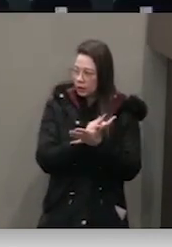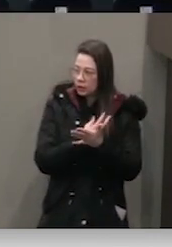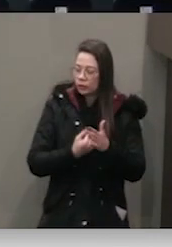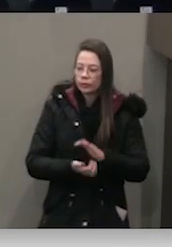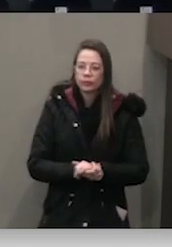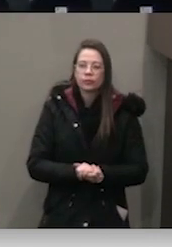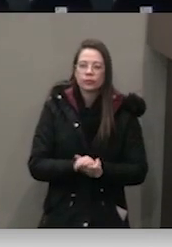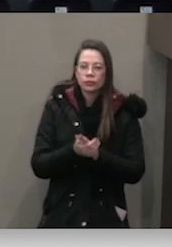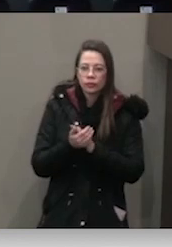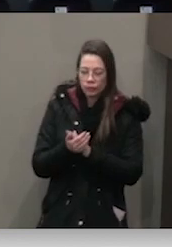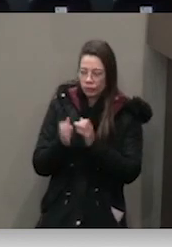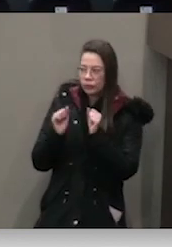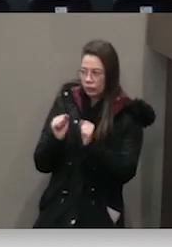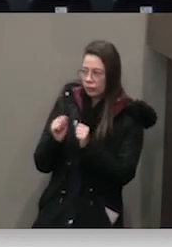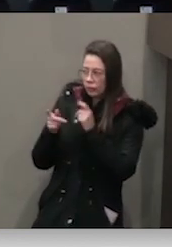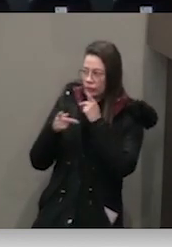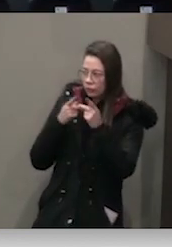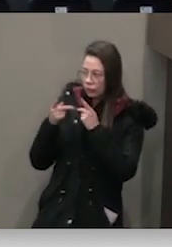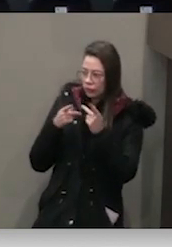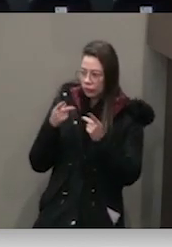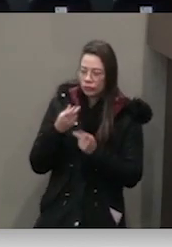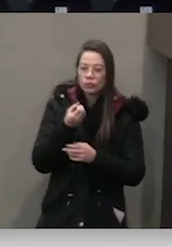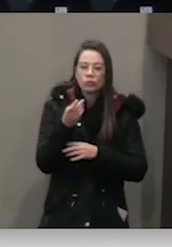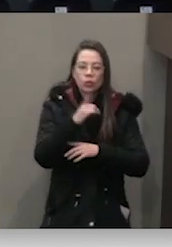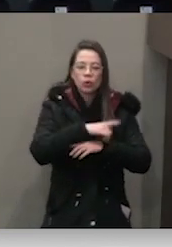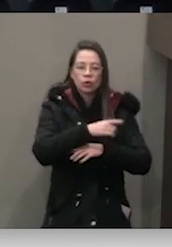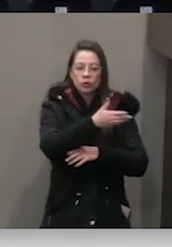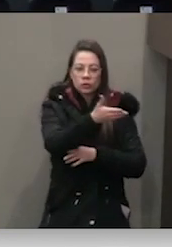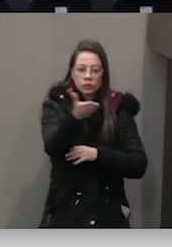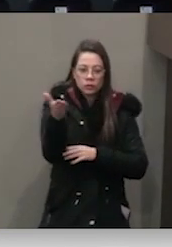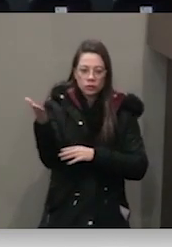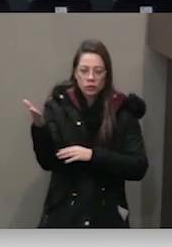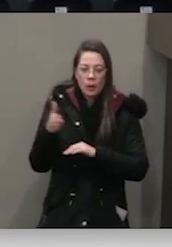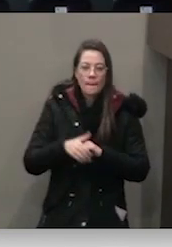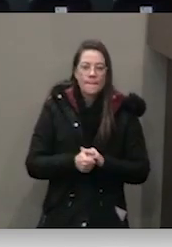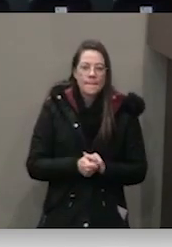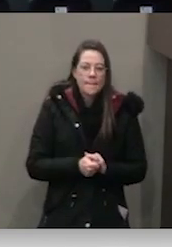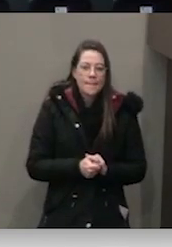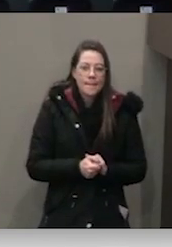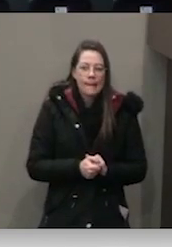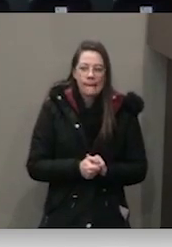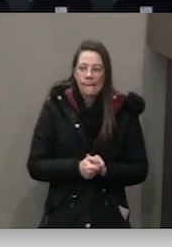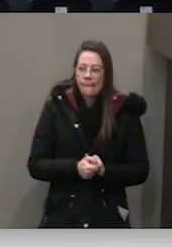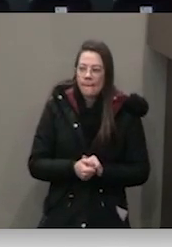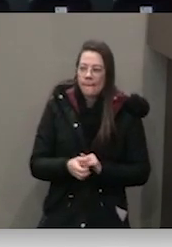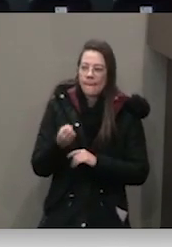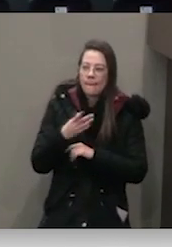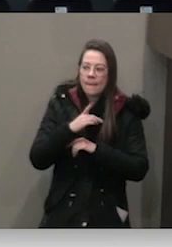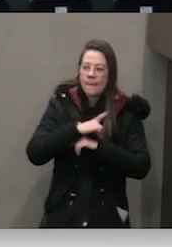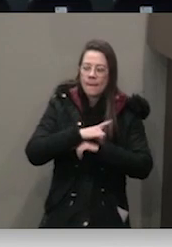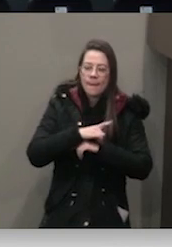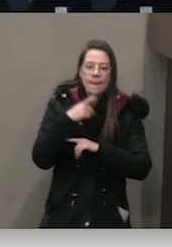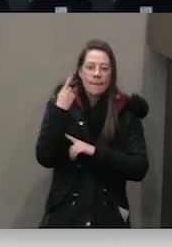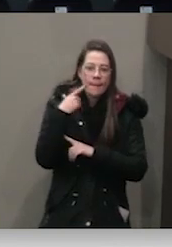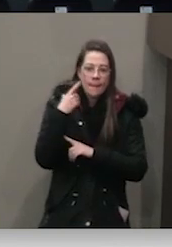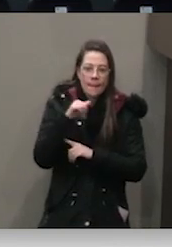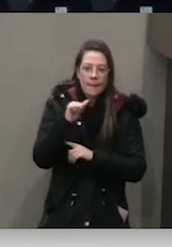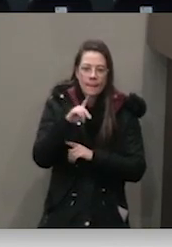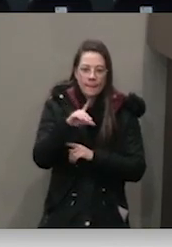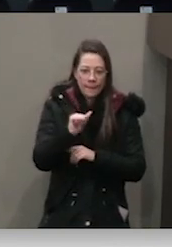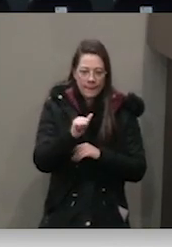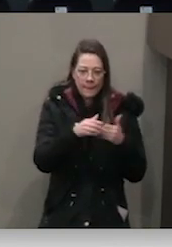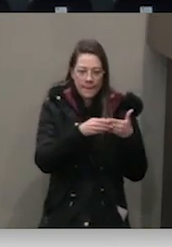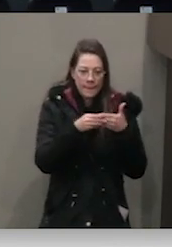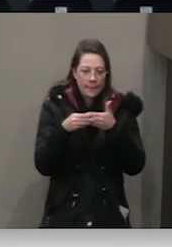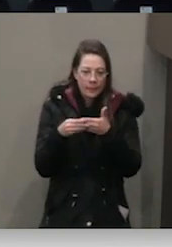Por favor, doutora. Bom dia a todos. Bom dia, vereadora Ada, que está conduzindo a audiência